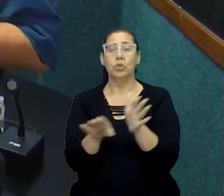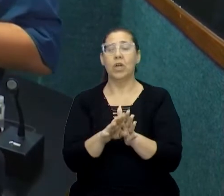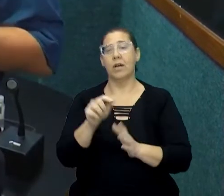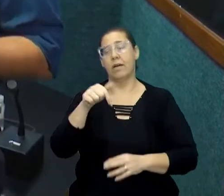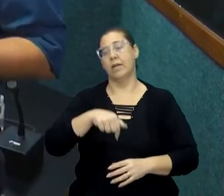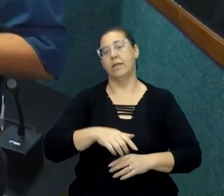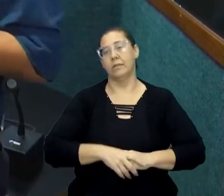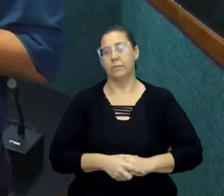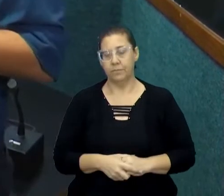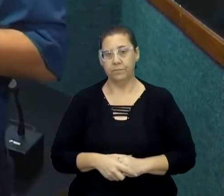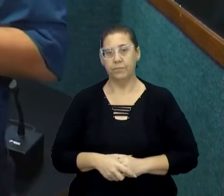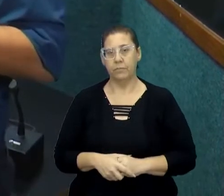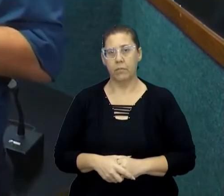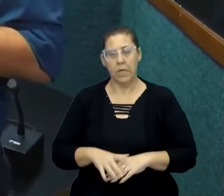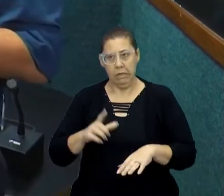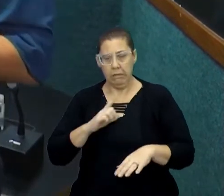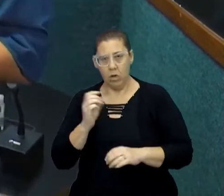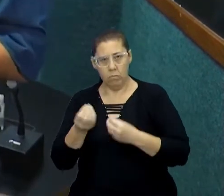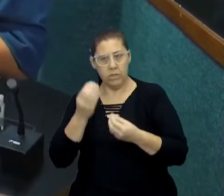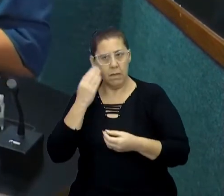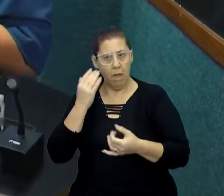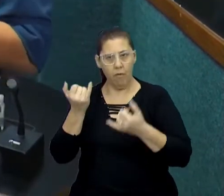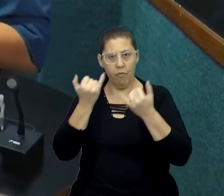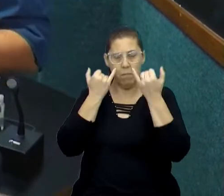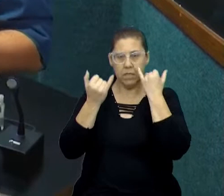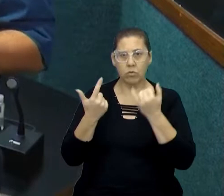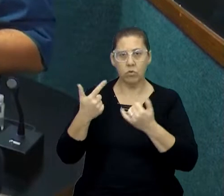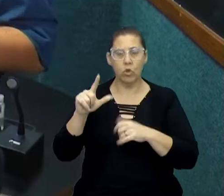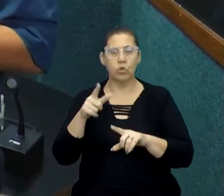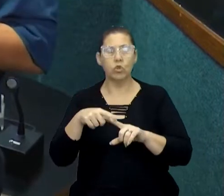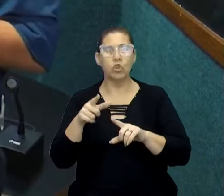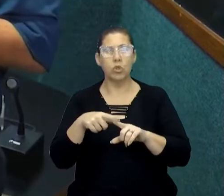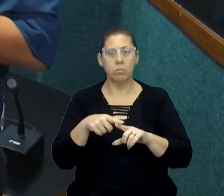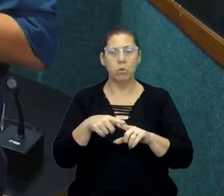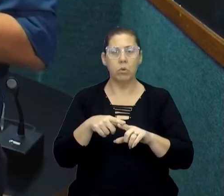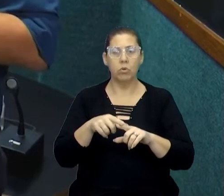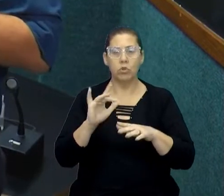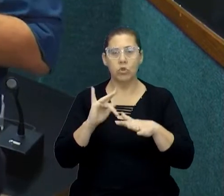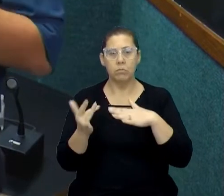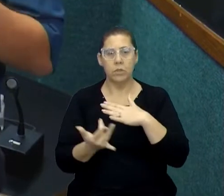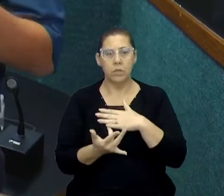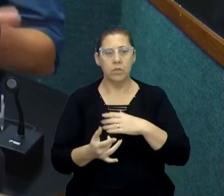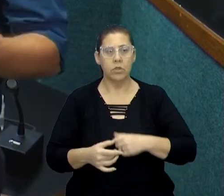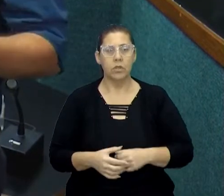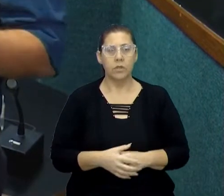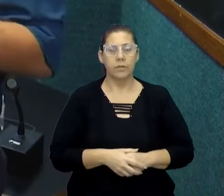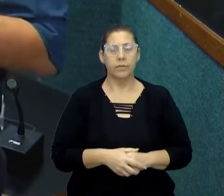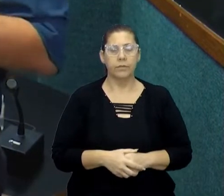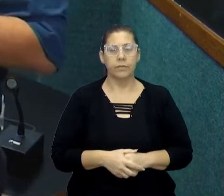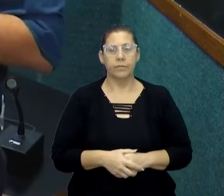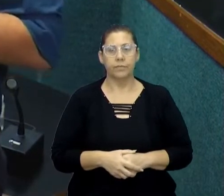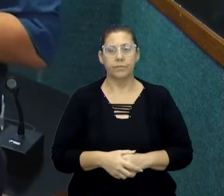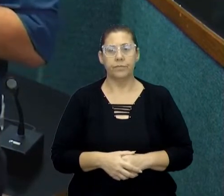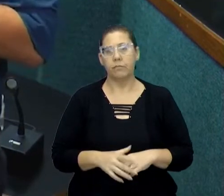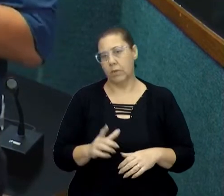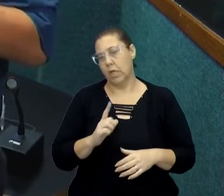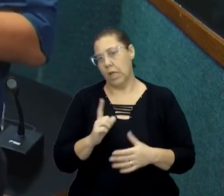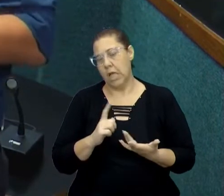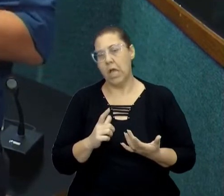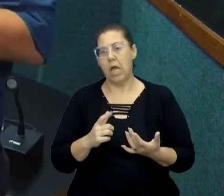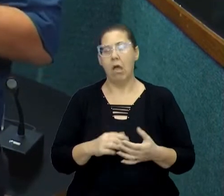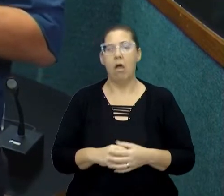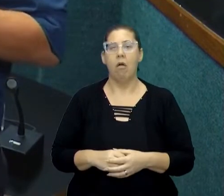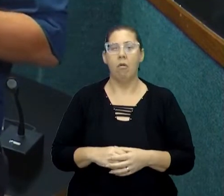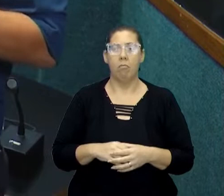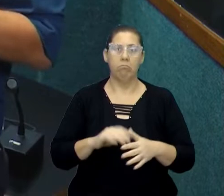gente ter acesso a esse tipo de informação por algum outro tipo de mídia que não é hegemônica, eu falo mídia alternativa, sei lá, mídia